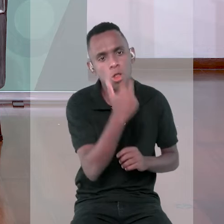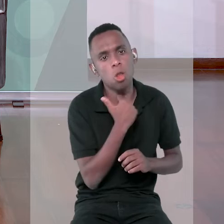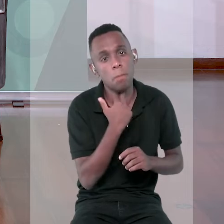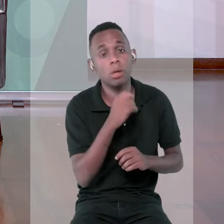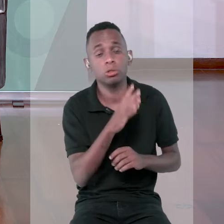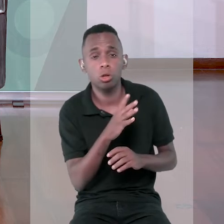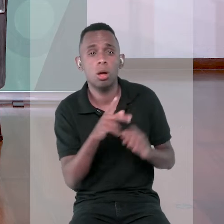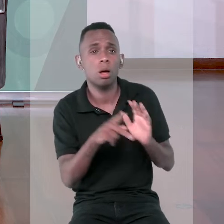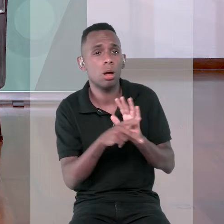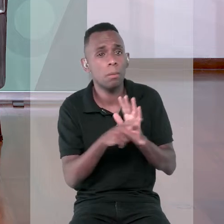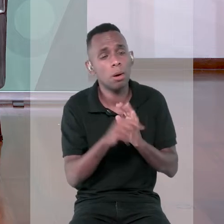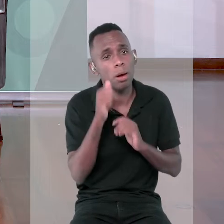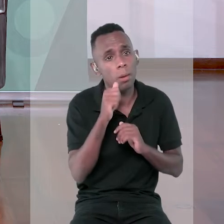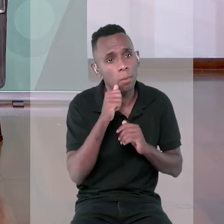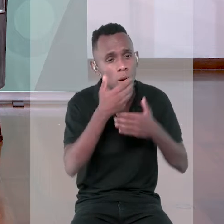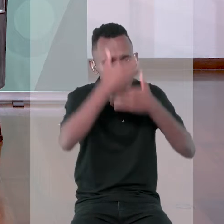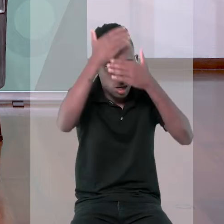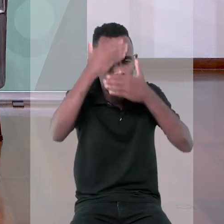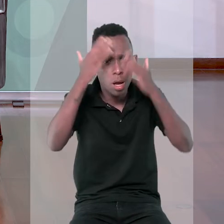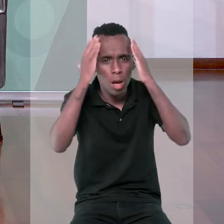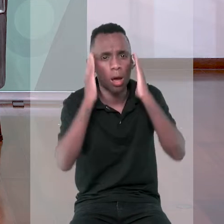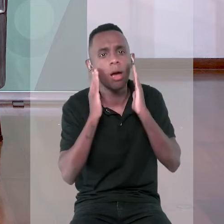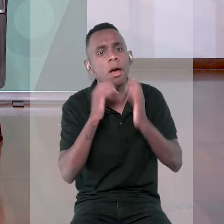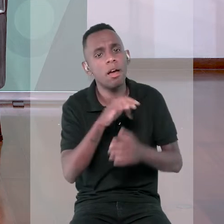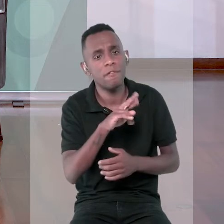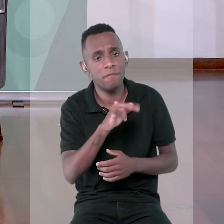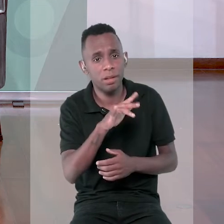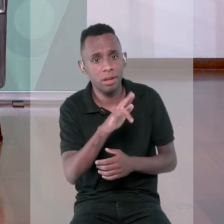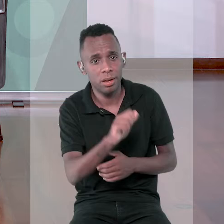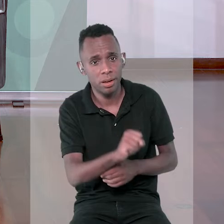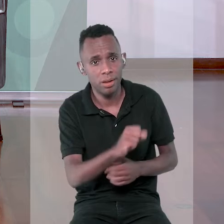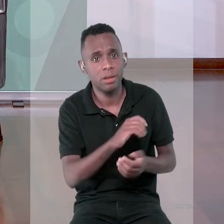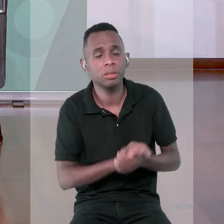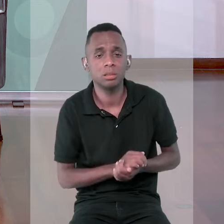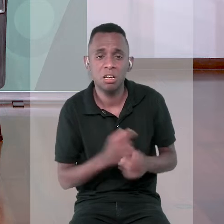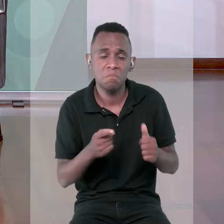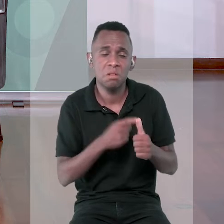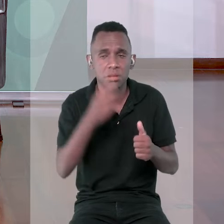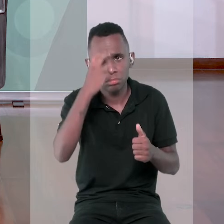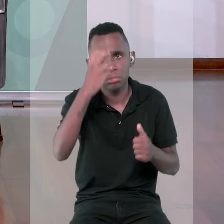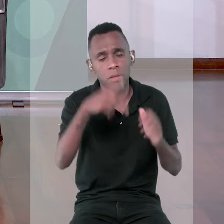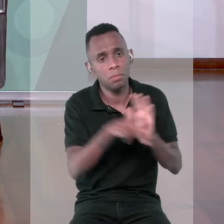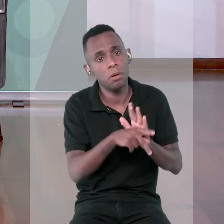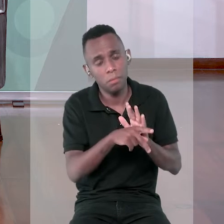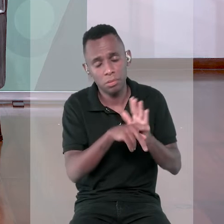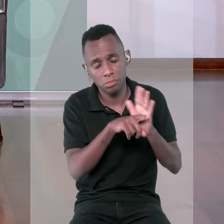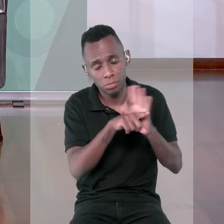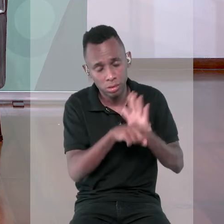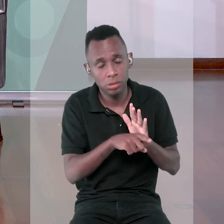ser as freiras, que inclusive são as primeiras intelectuais, né, do país. Inclusive eu falo lá